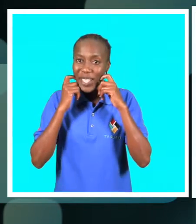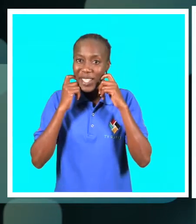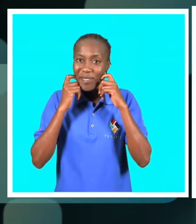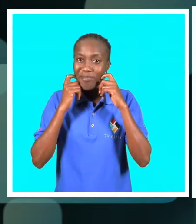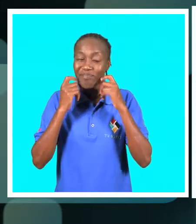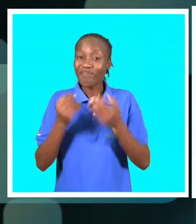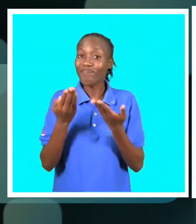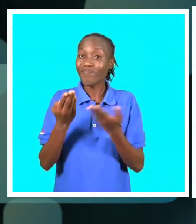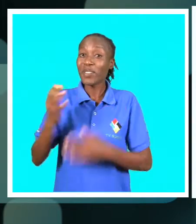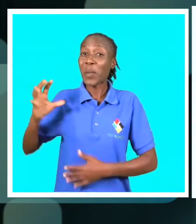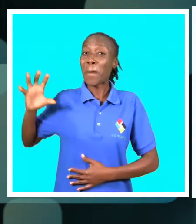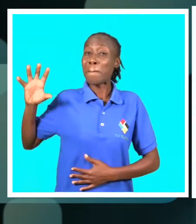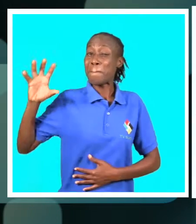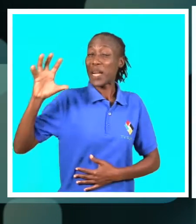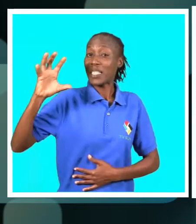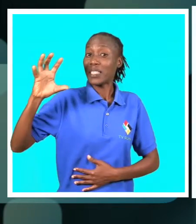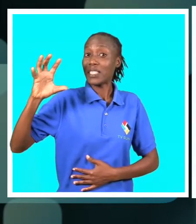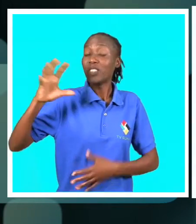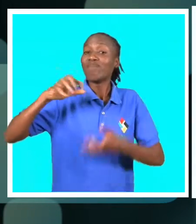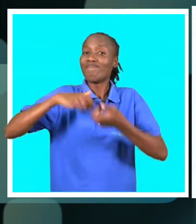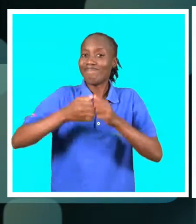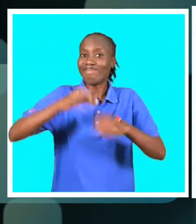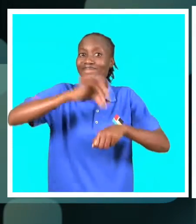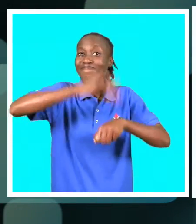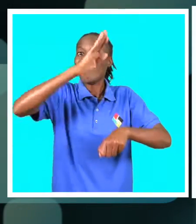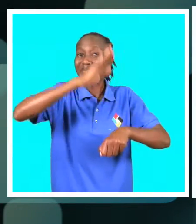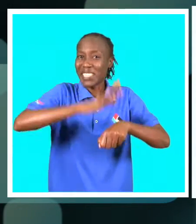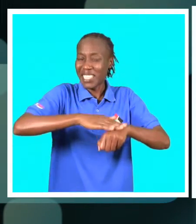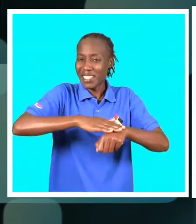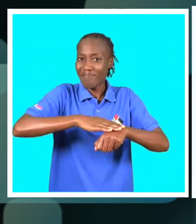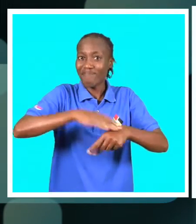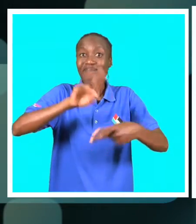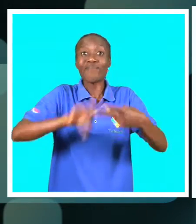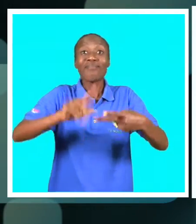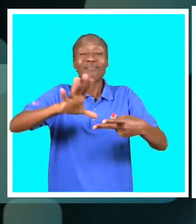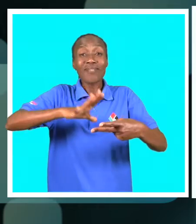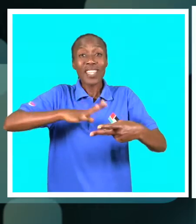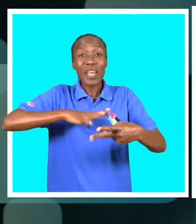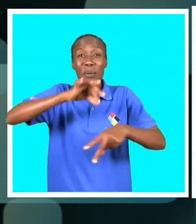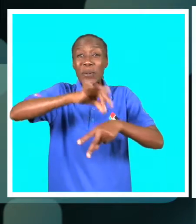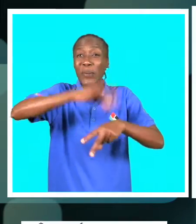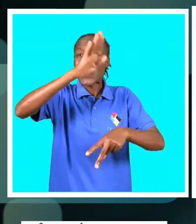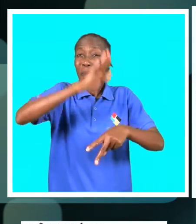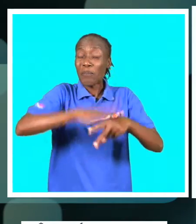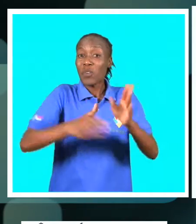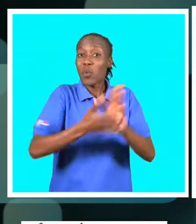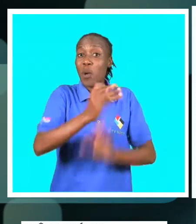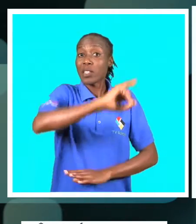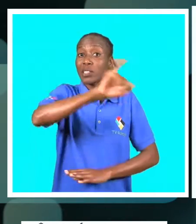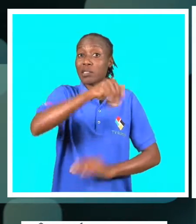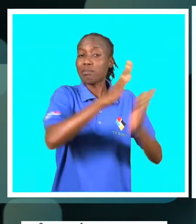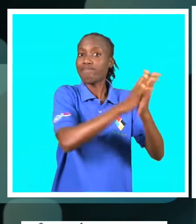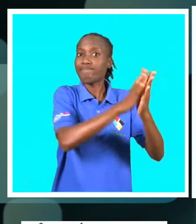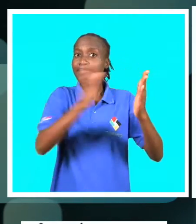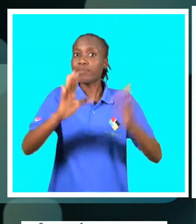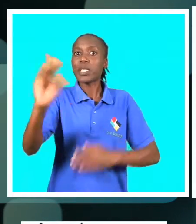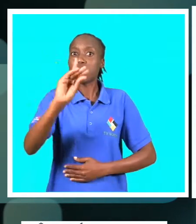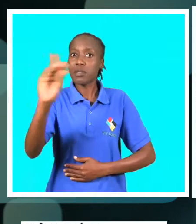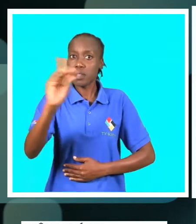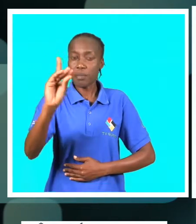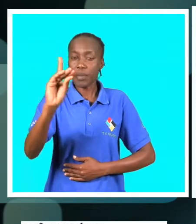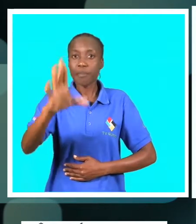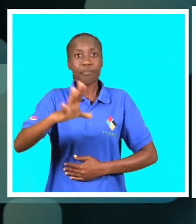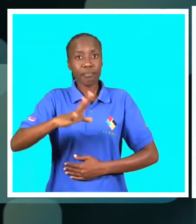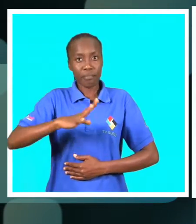Moçambique é um país endêmico. Temos a malária de janeiro a dezembro.